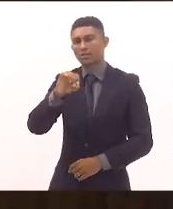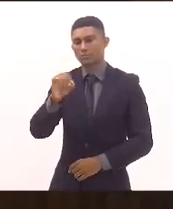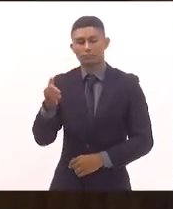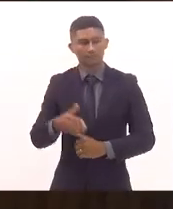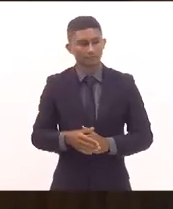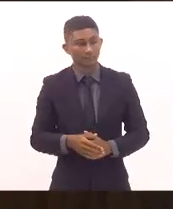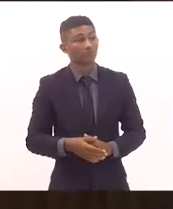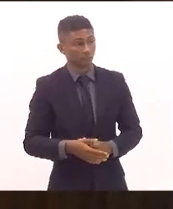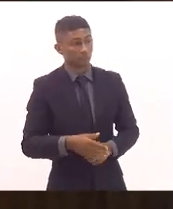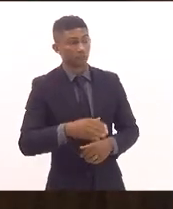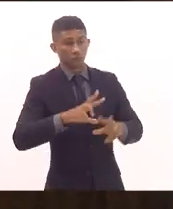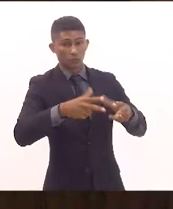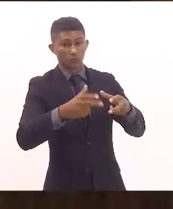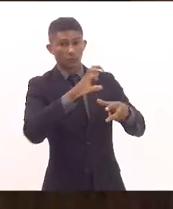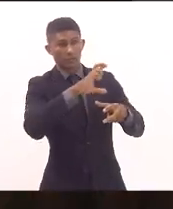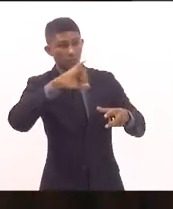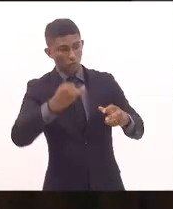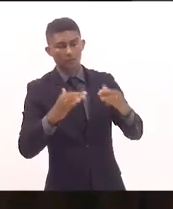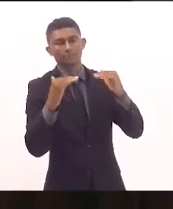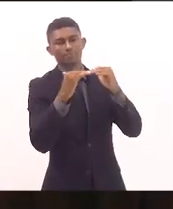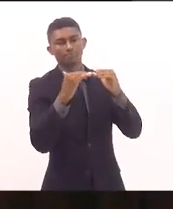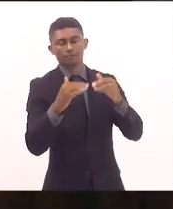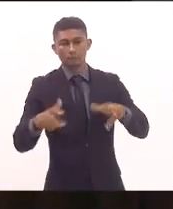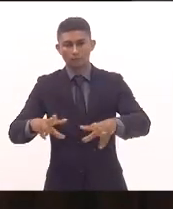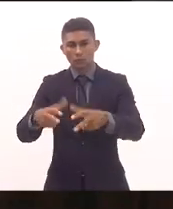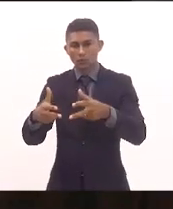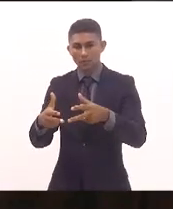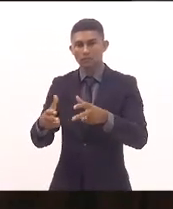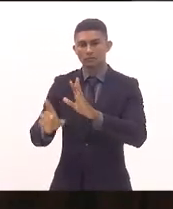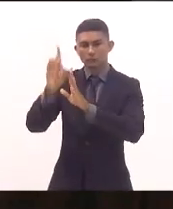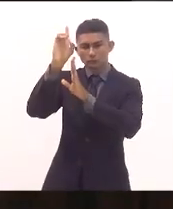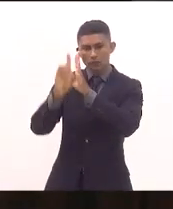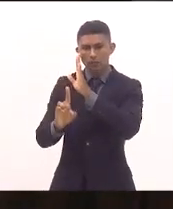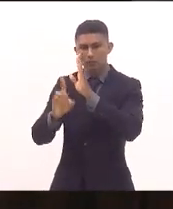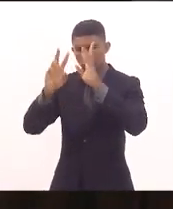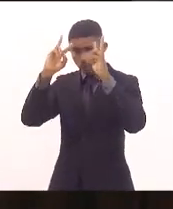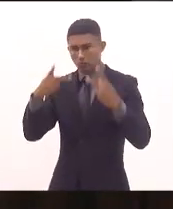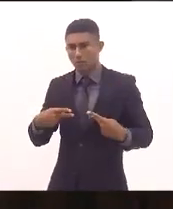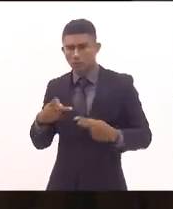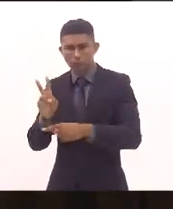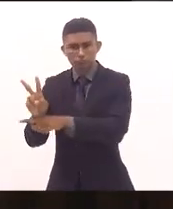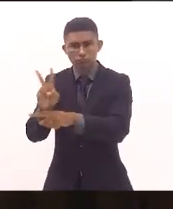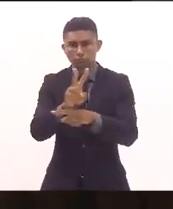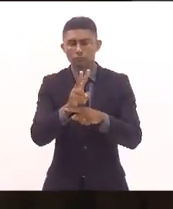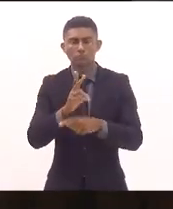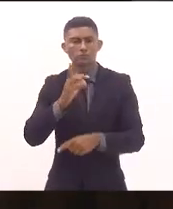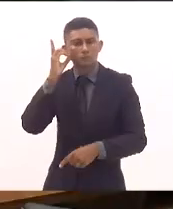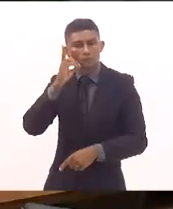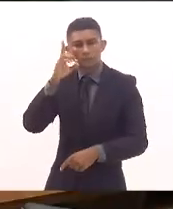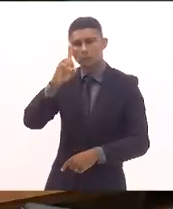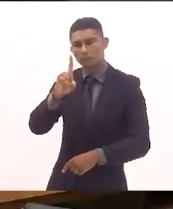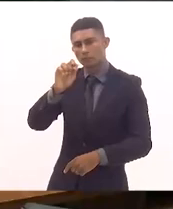Favorável com a CCJ, senhor presidente. Pela Comissão de Defesa dos Direitos Humanos, deputada Dani Monteiro.